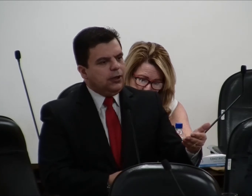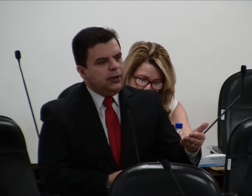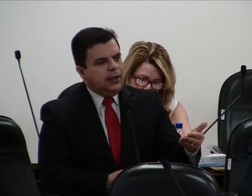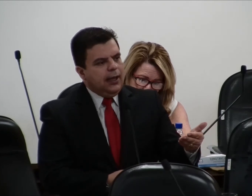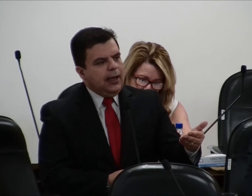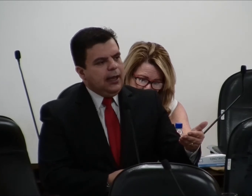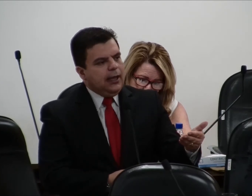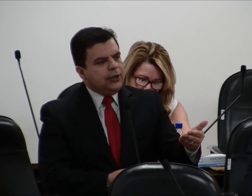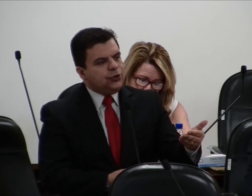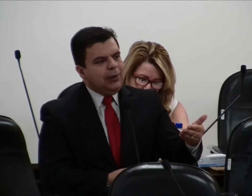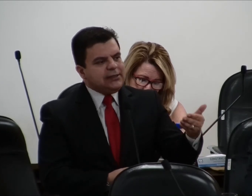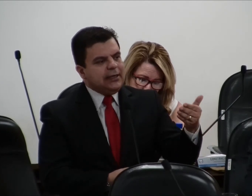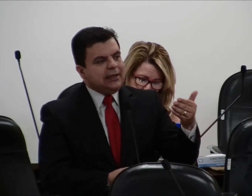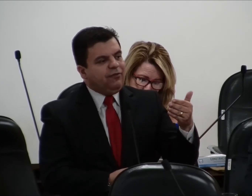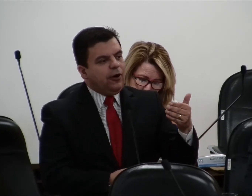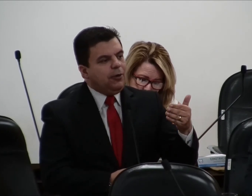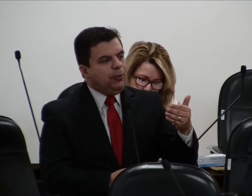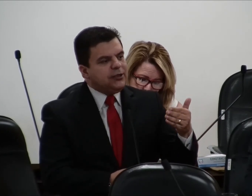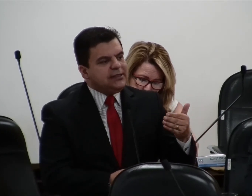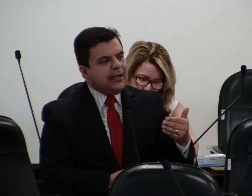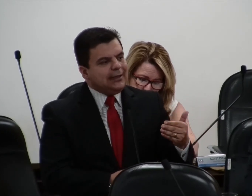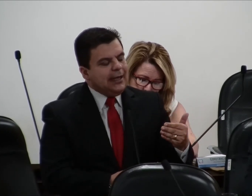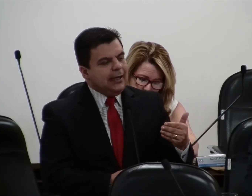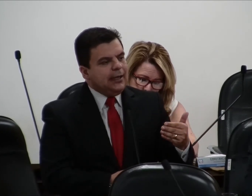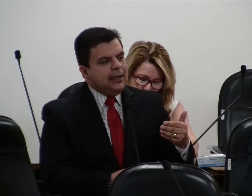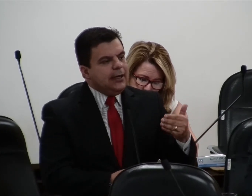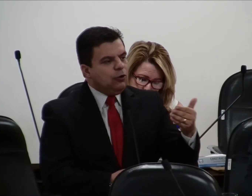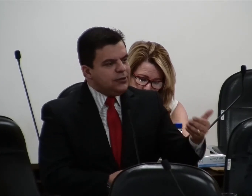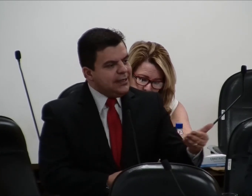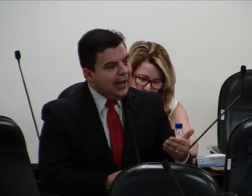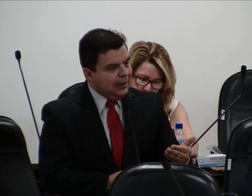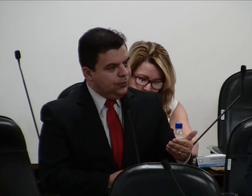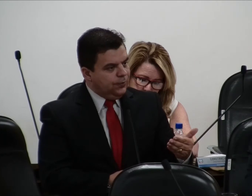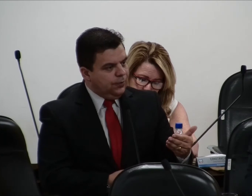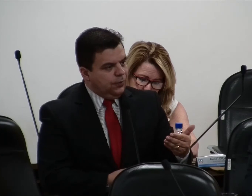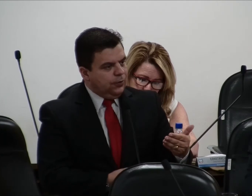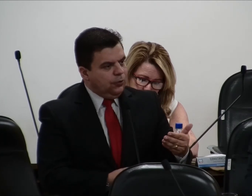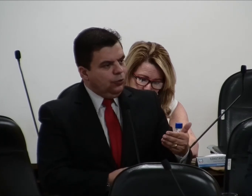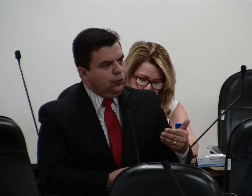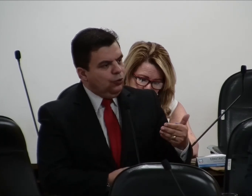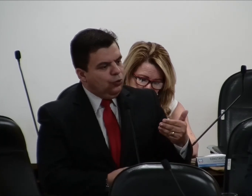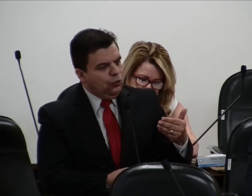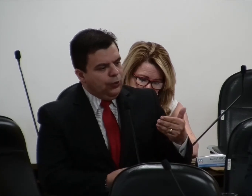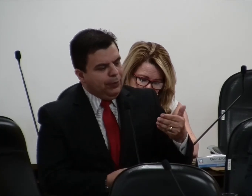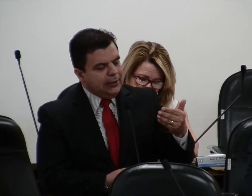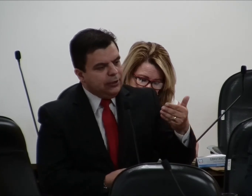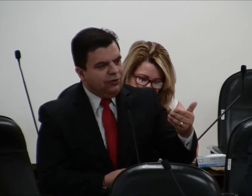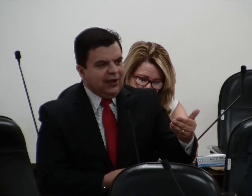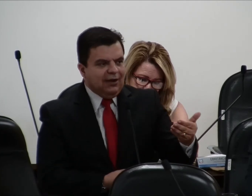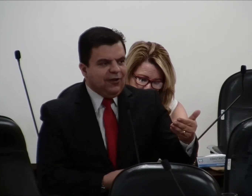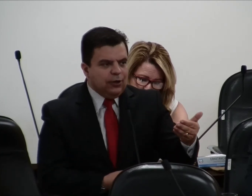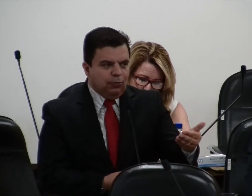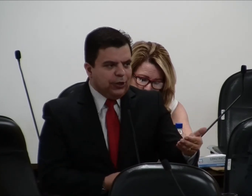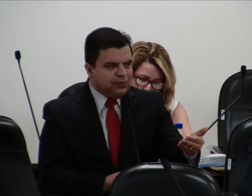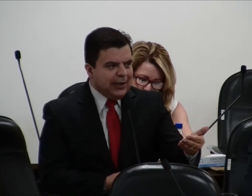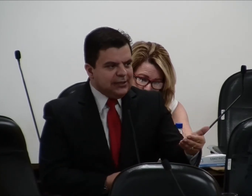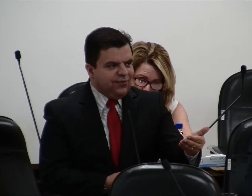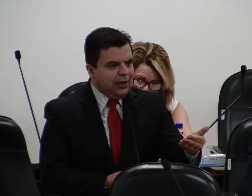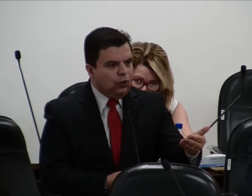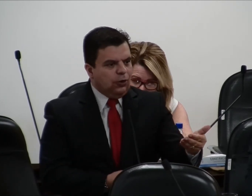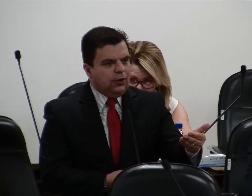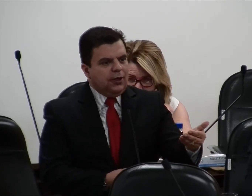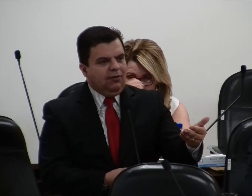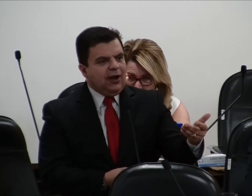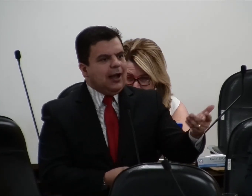valor, de uma certa forma, pode ser até negociado. O empreendedor vai lá e fala, eu não posso pagar